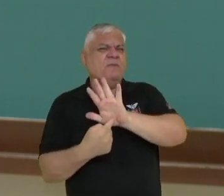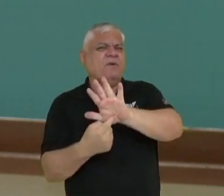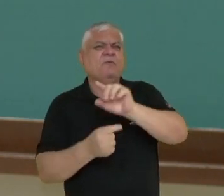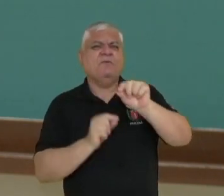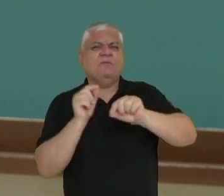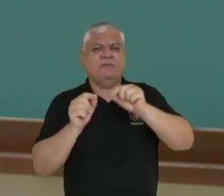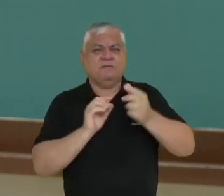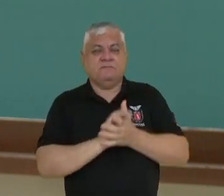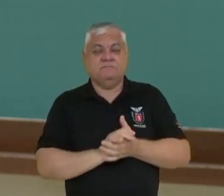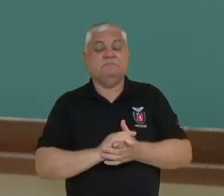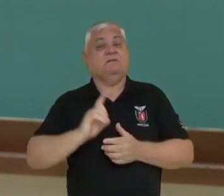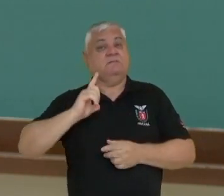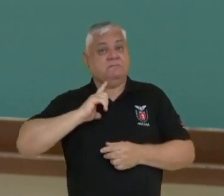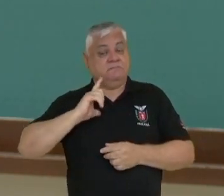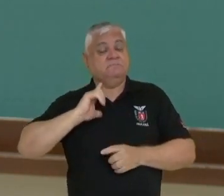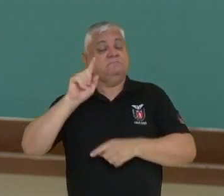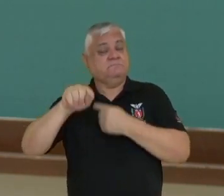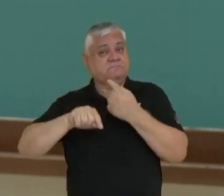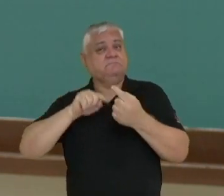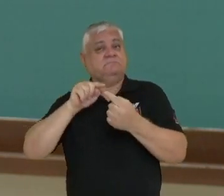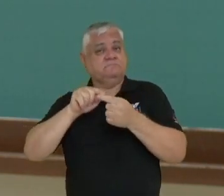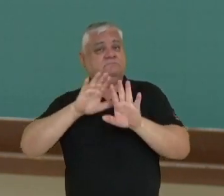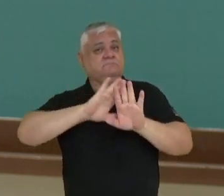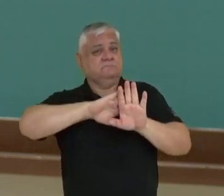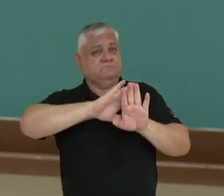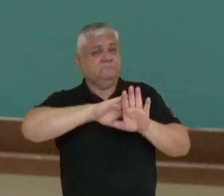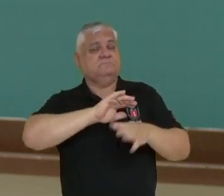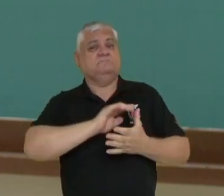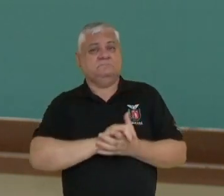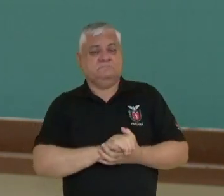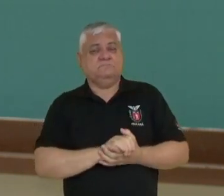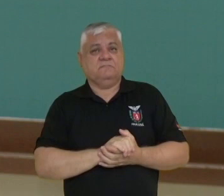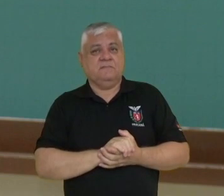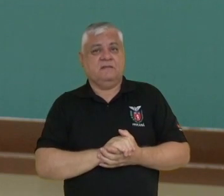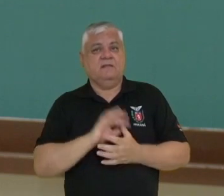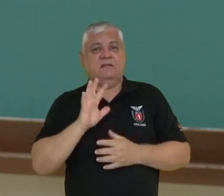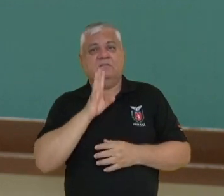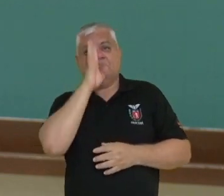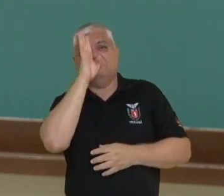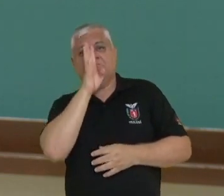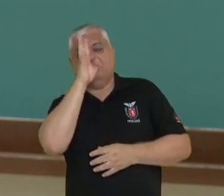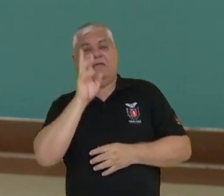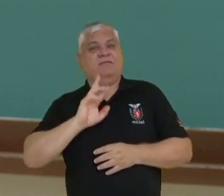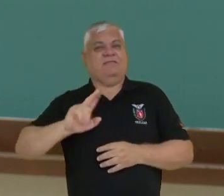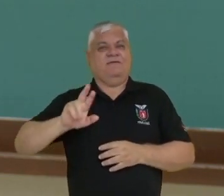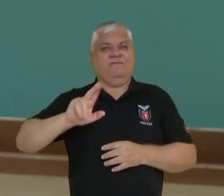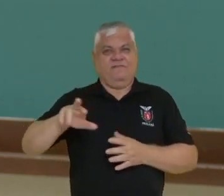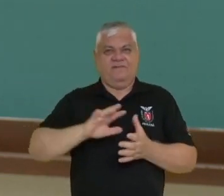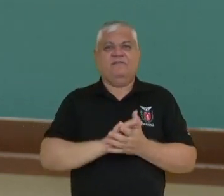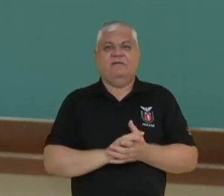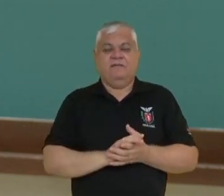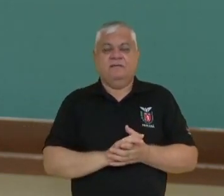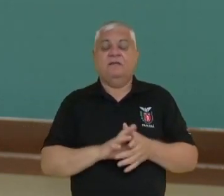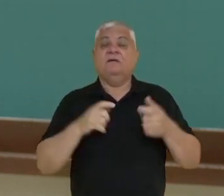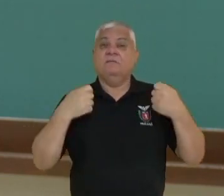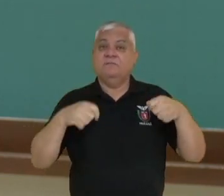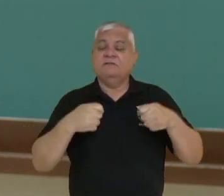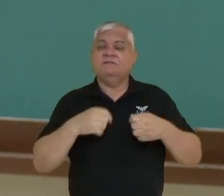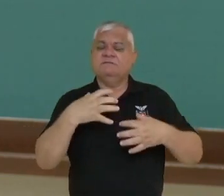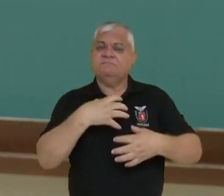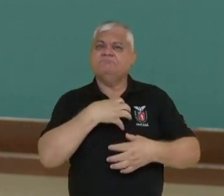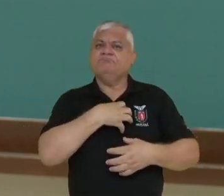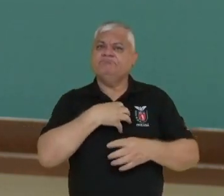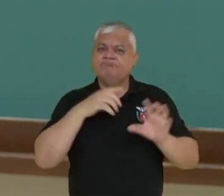Então, existe um objetivo por trás disso. Então, não é por acaso, Então, cria-se um efeito de